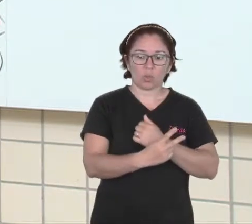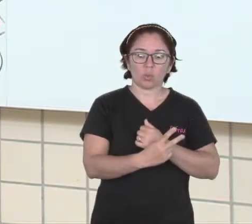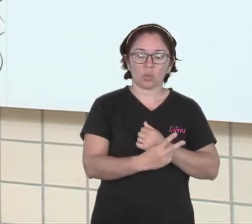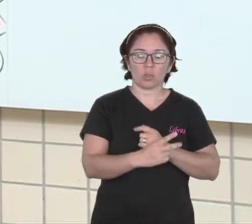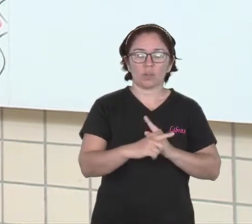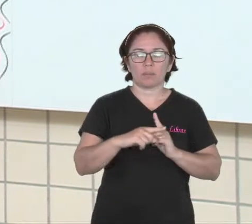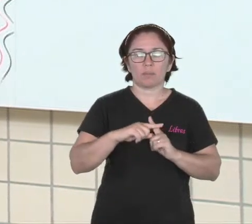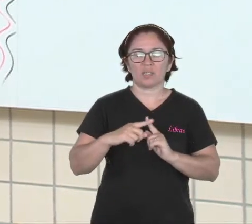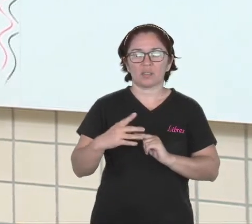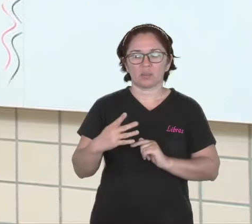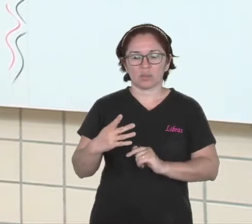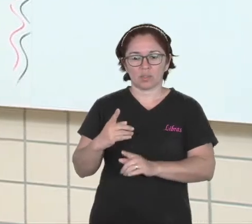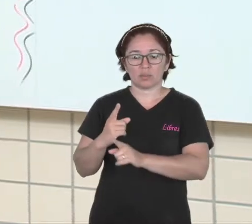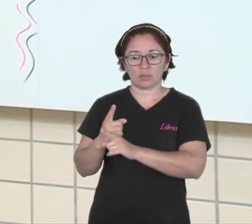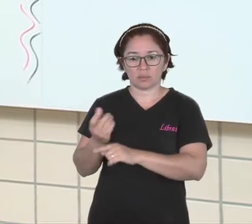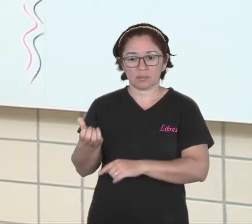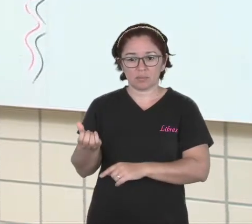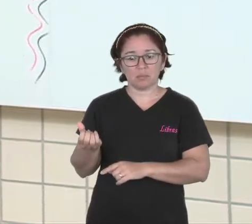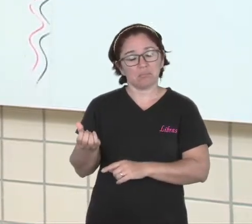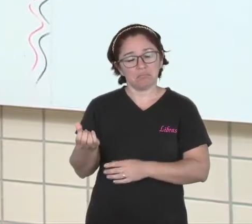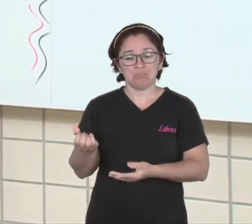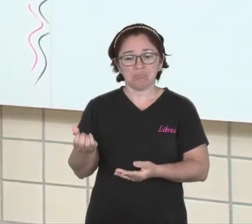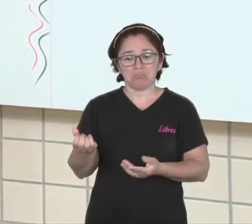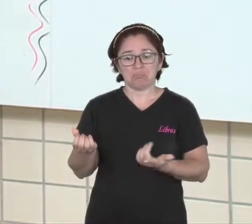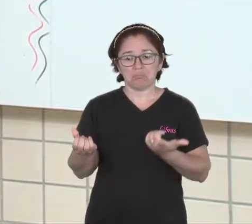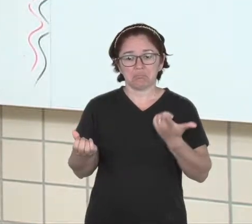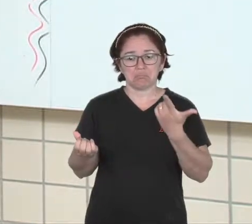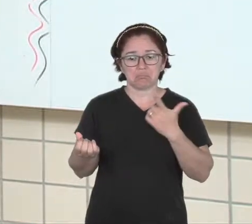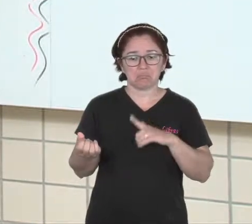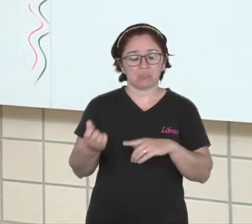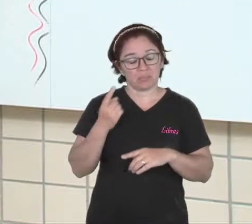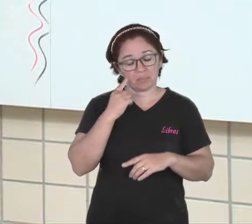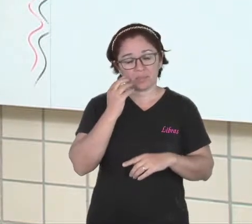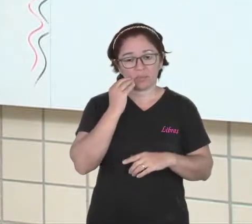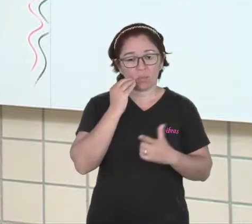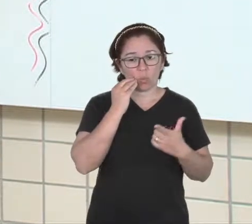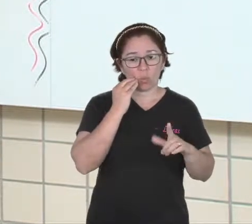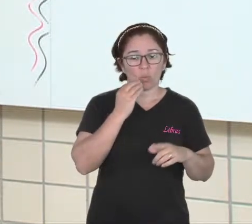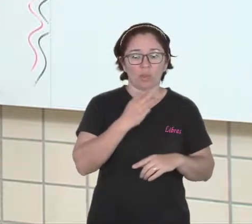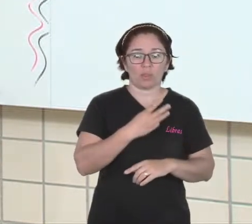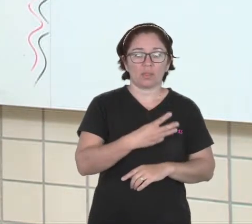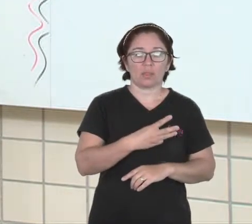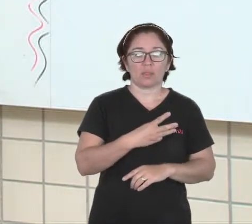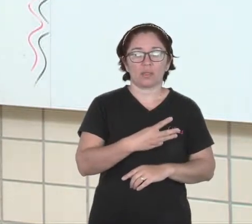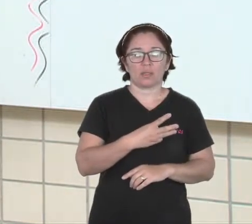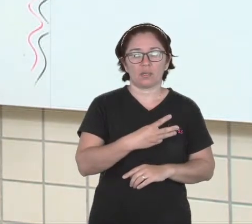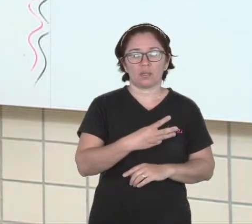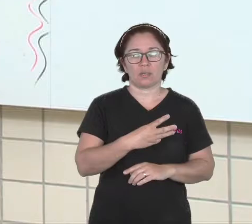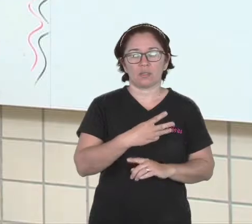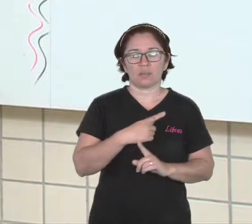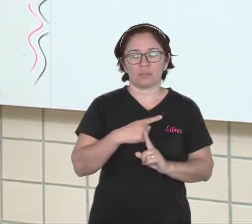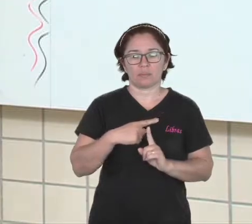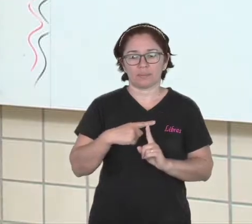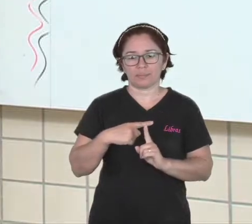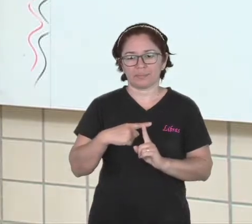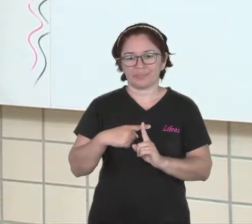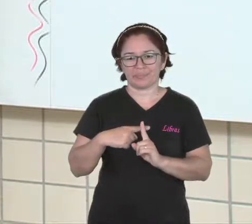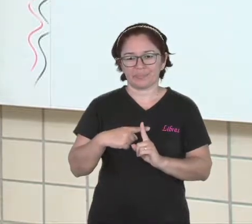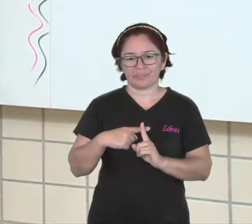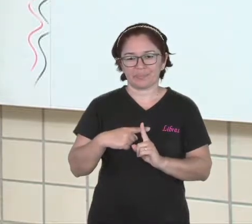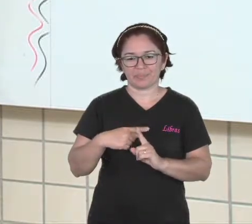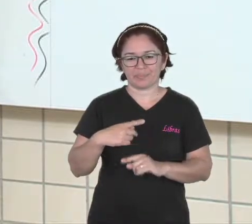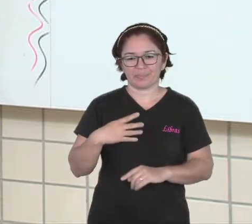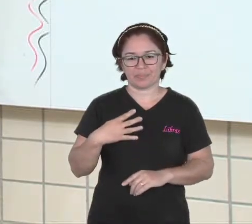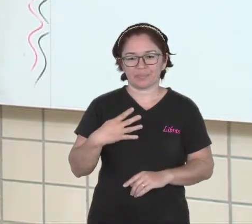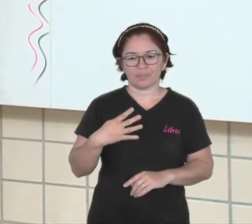sentido, não faz para você? Vamos pensar o 3? Se eu associar o 3 somando com o